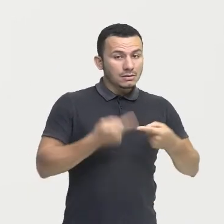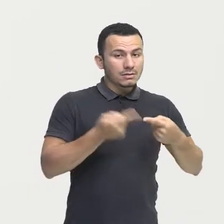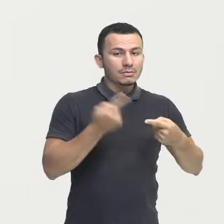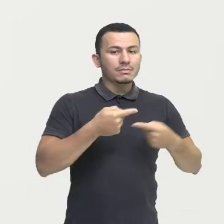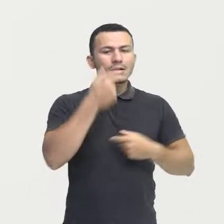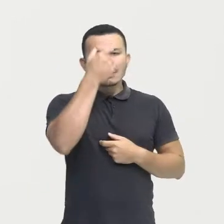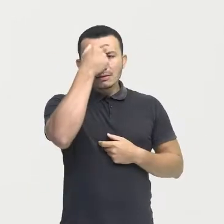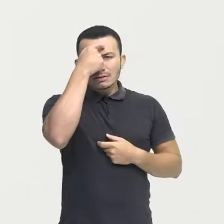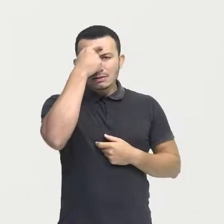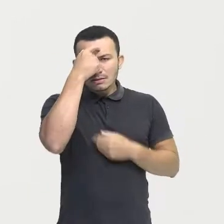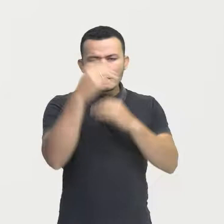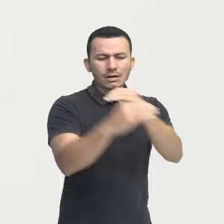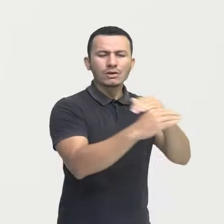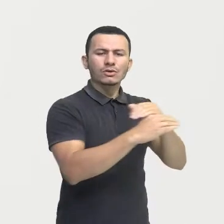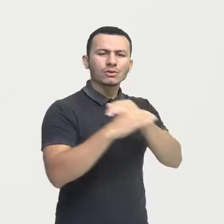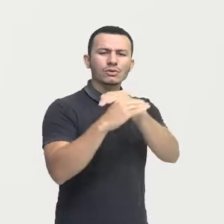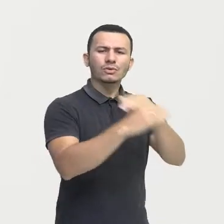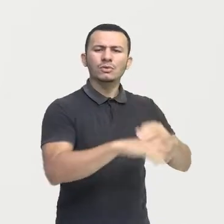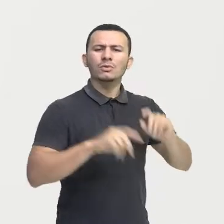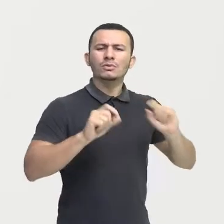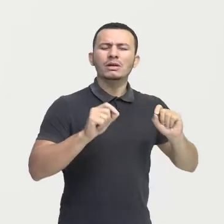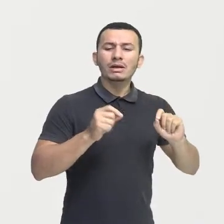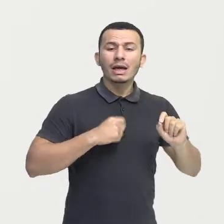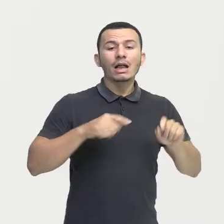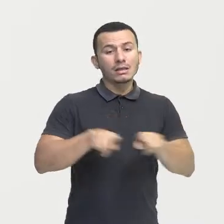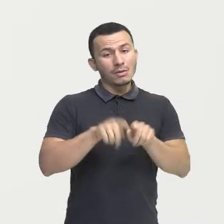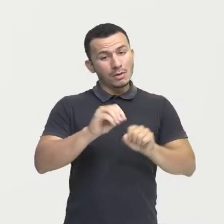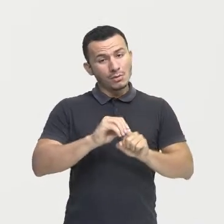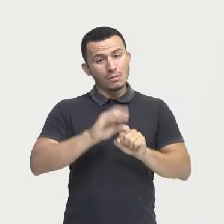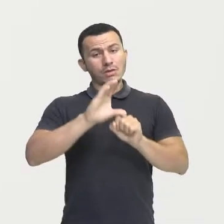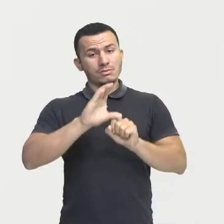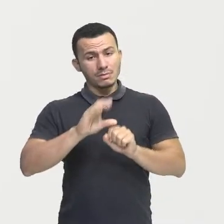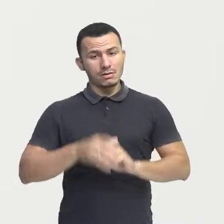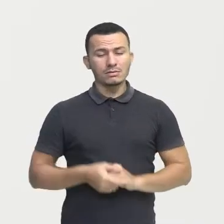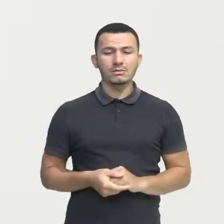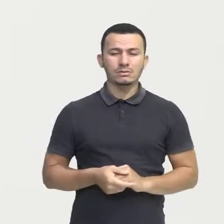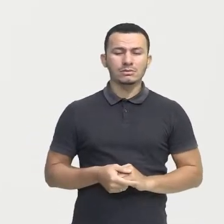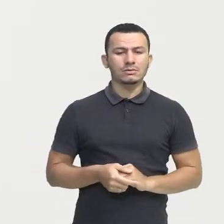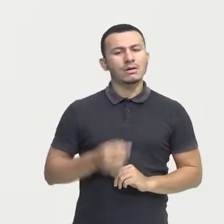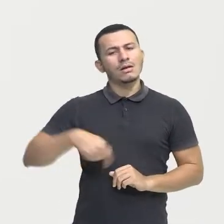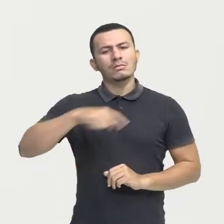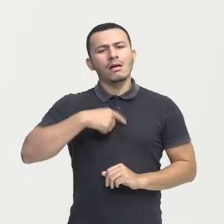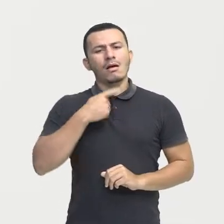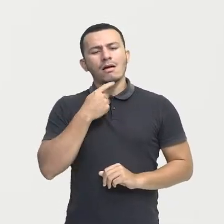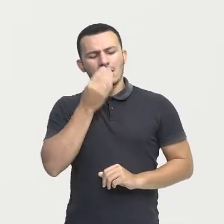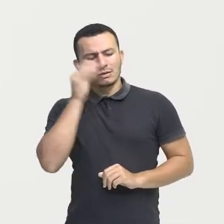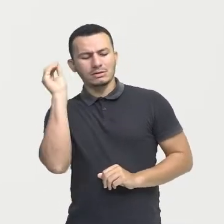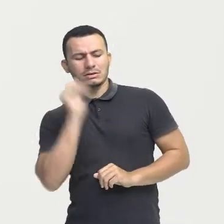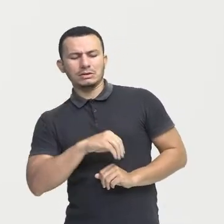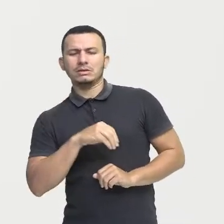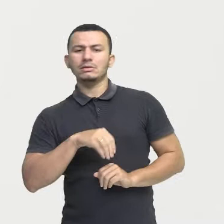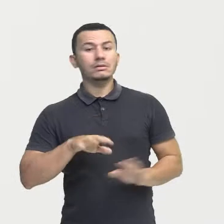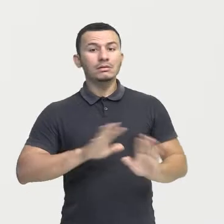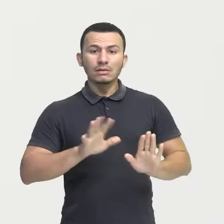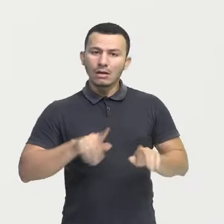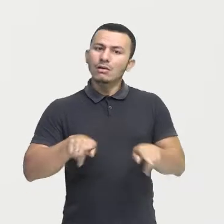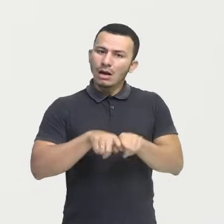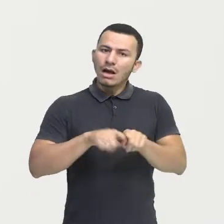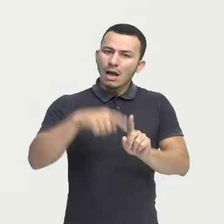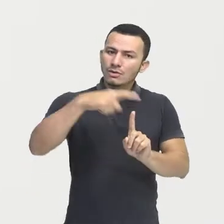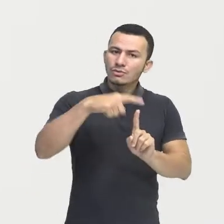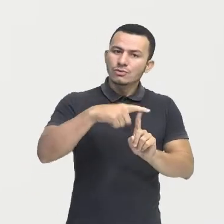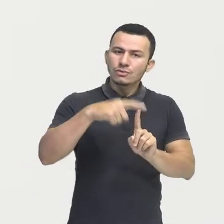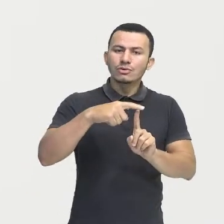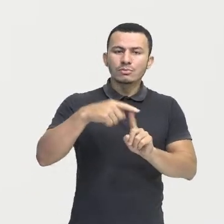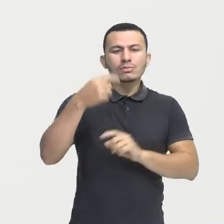comum. Que é um conhecimento também. A gente não pode desprezar o senso comum porque é um tipo de